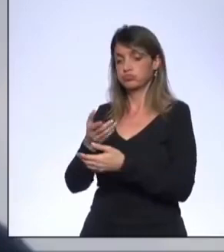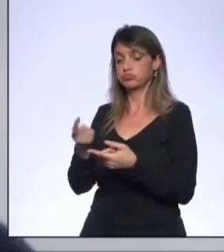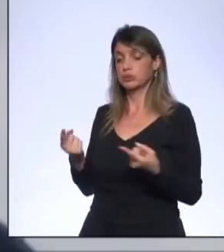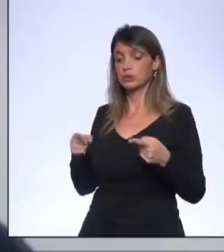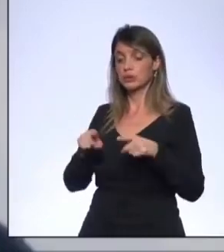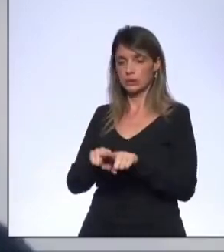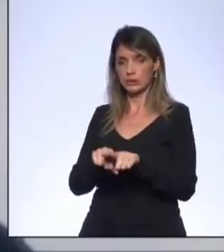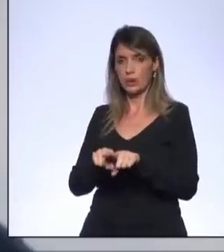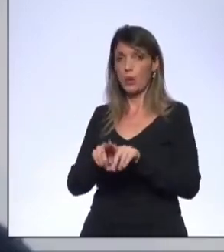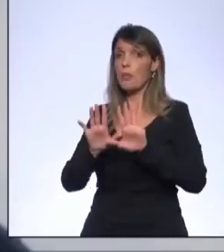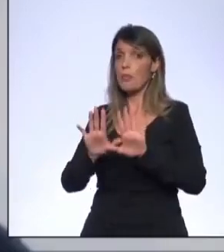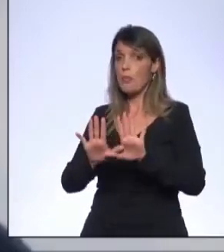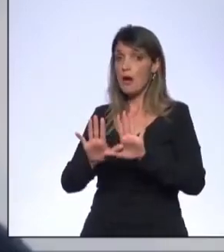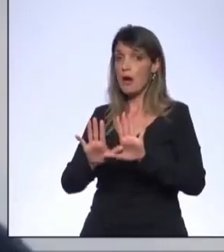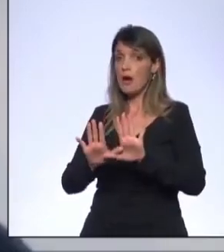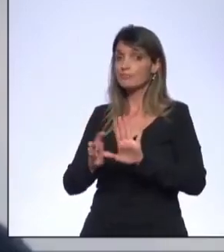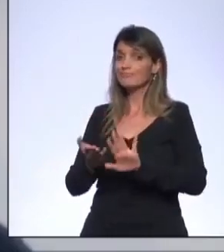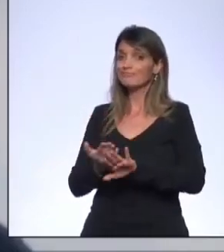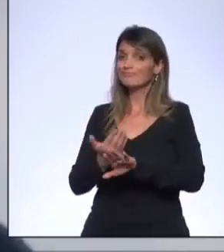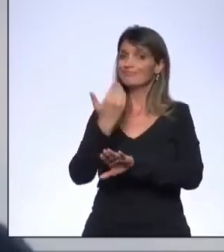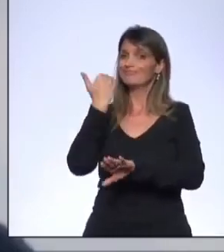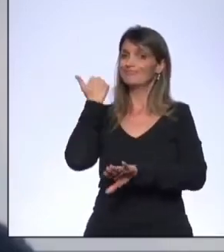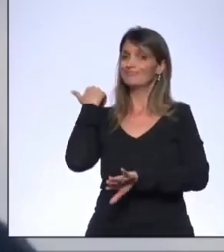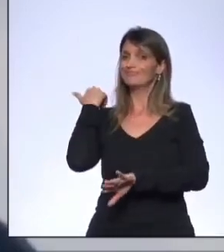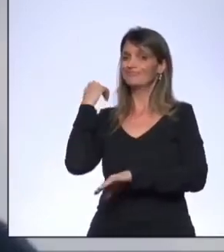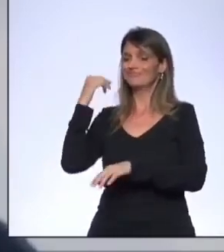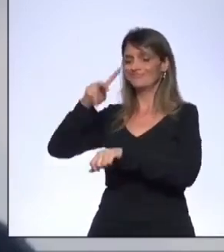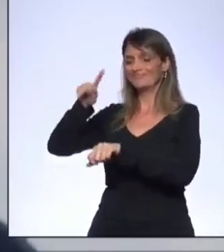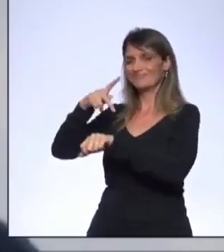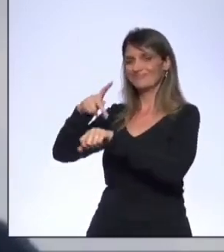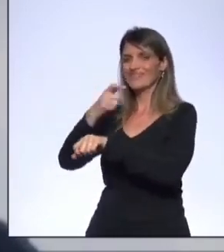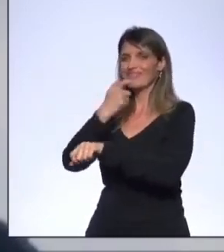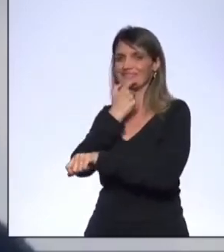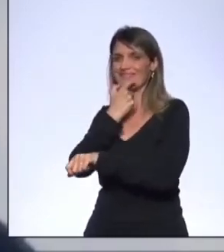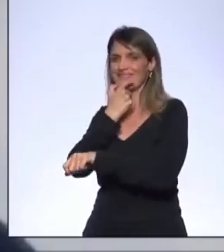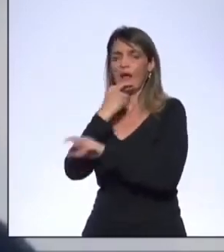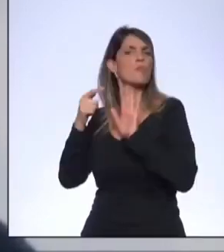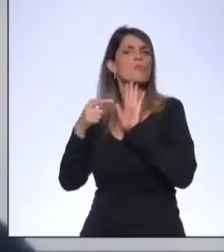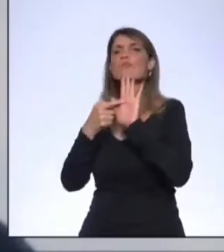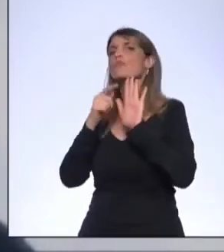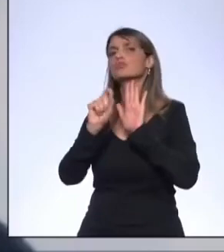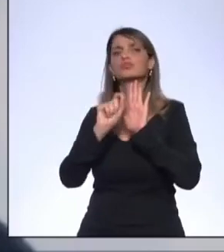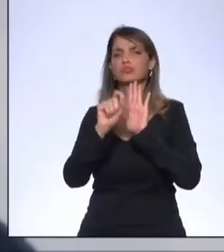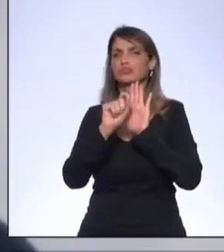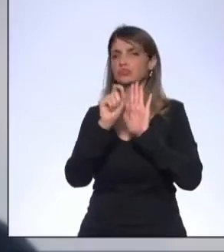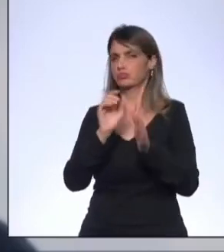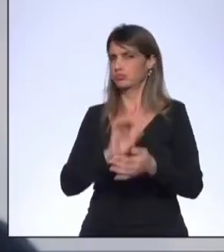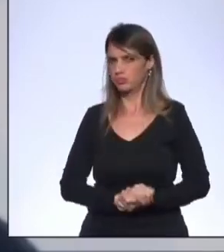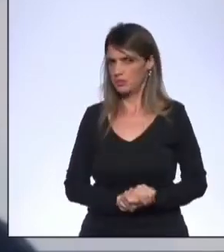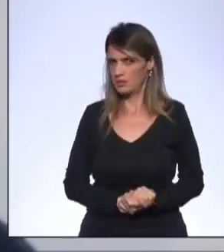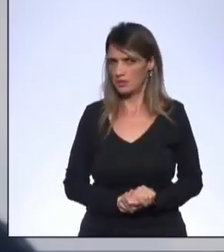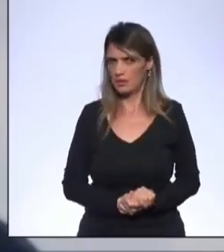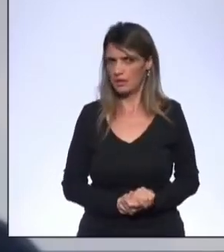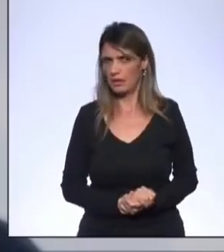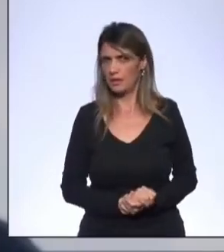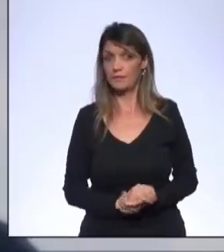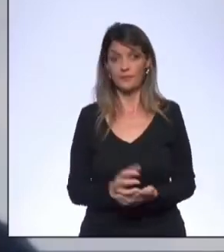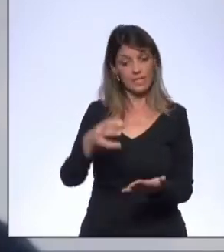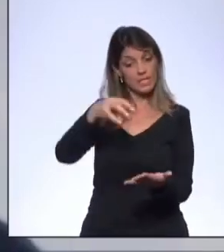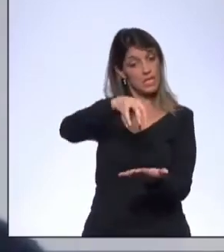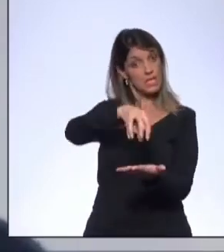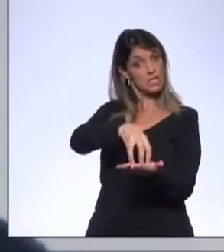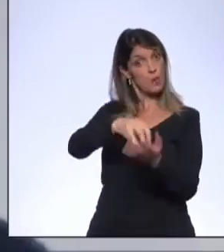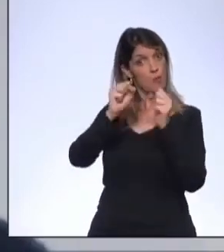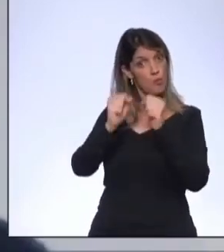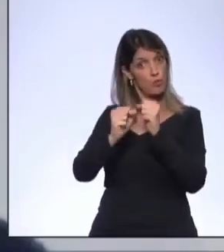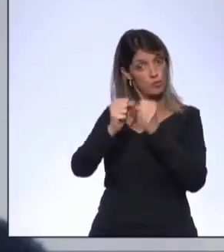desenhasse. Mas desde muito cedo a Inglaterra demonstra ali uma questão com a centralização do